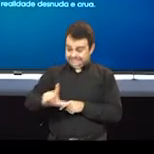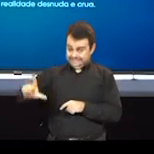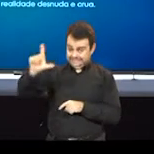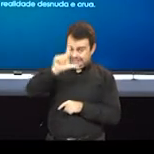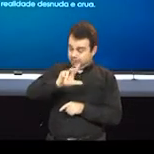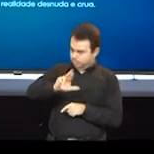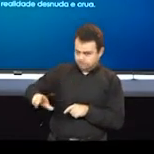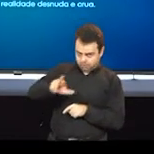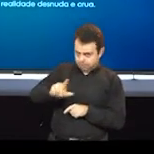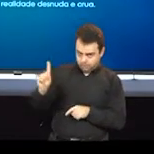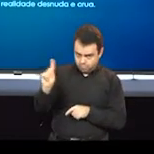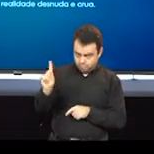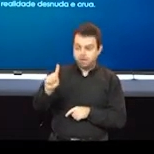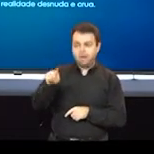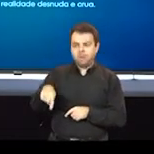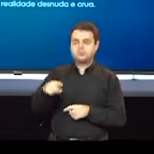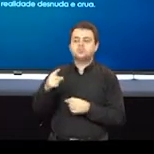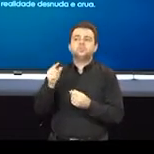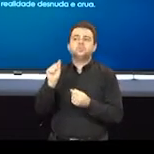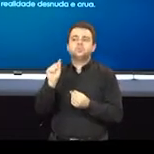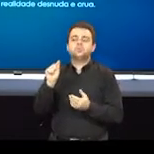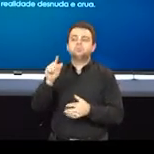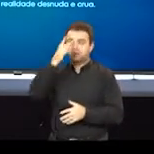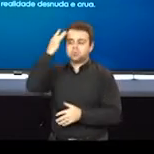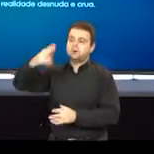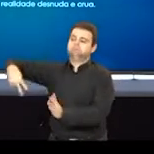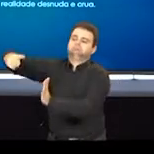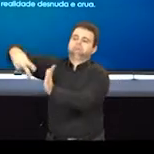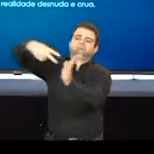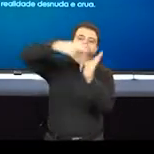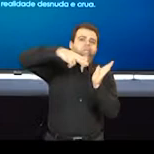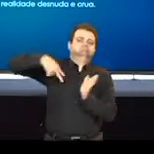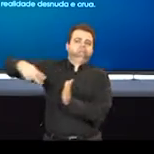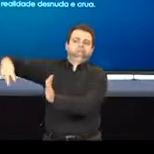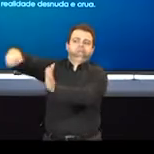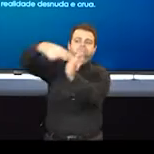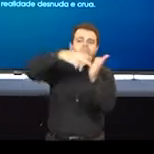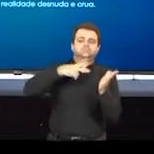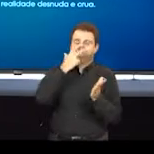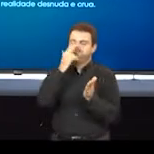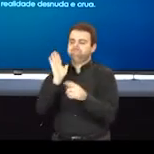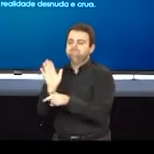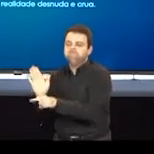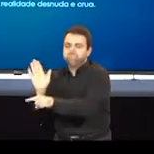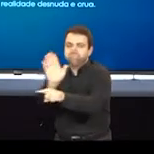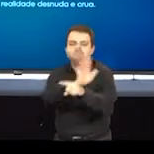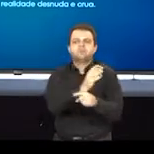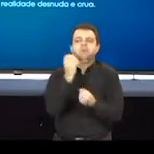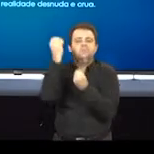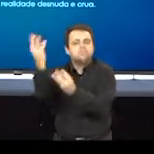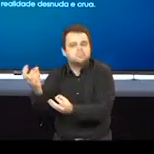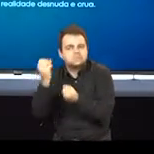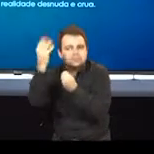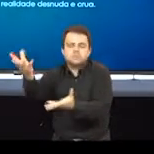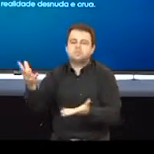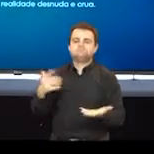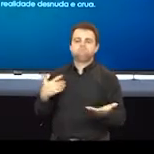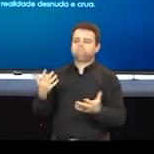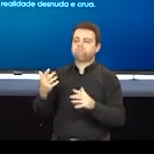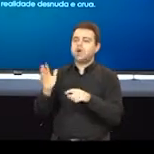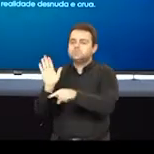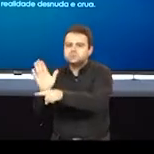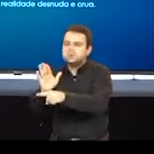função utilitária, isto é, ele vai trazer algum tipo de serviço para a população, como informar,